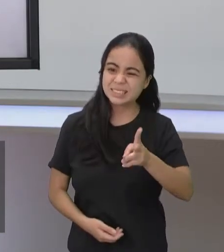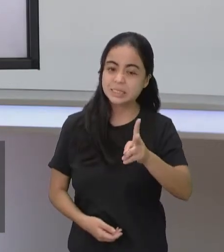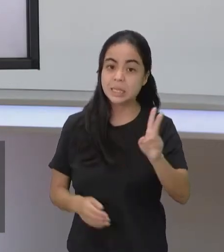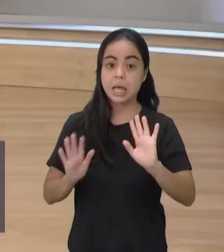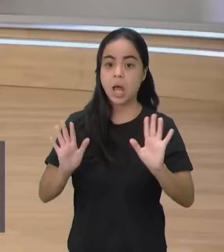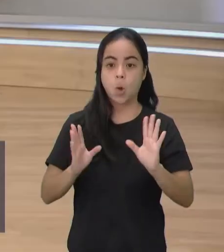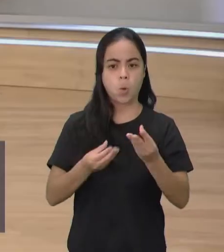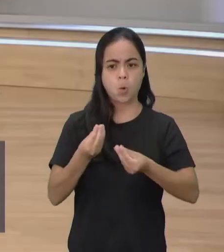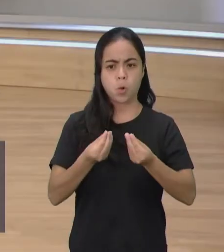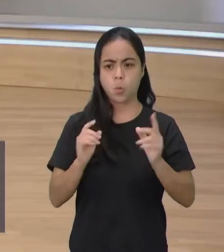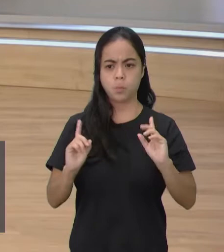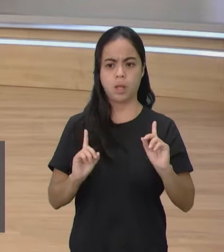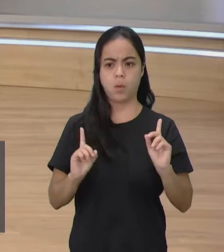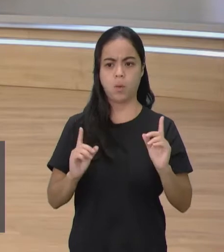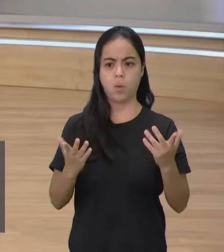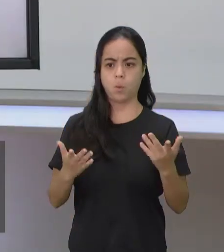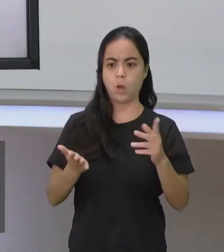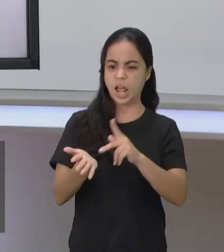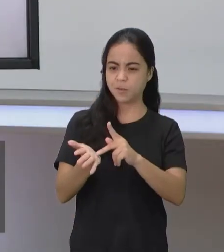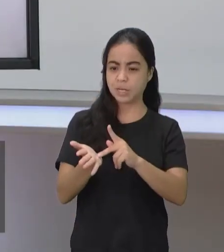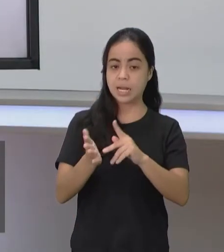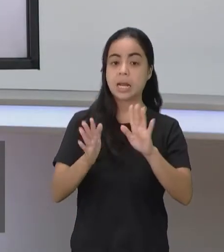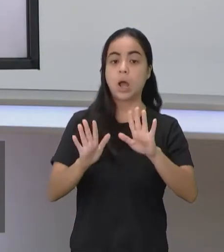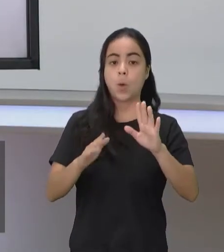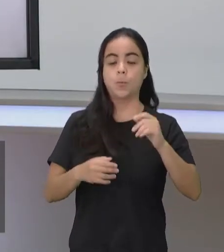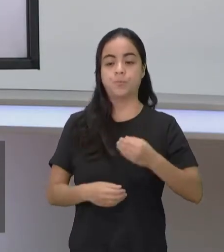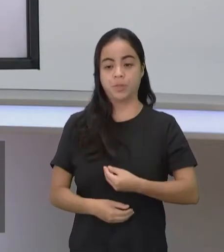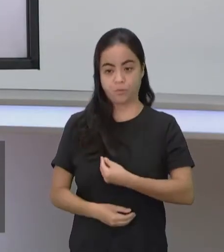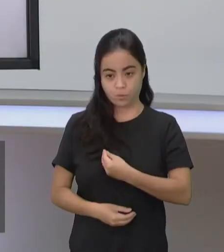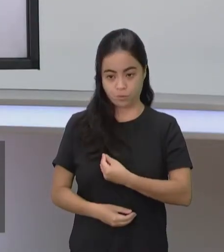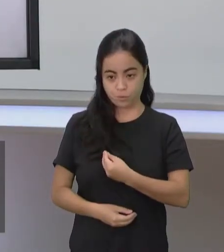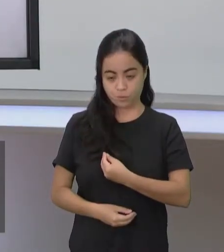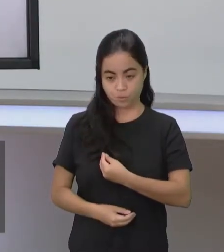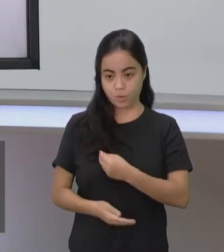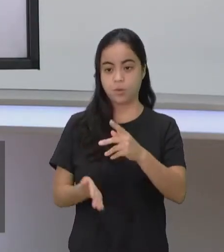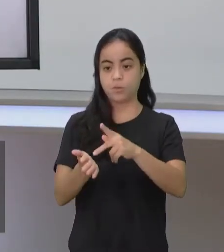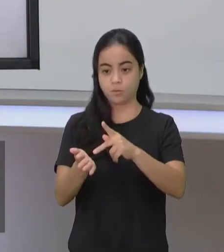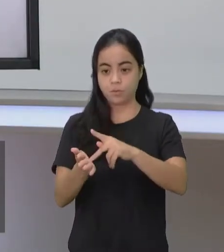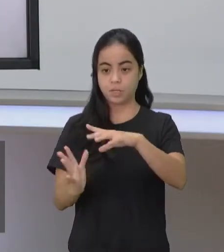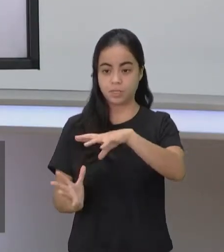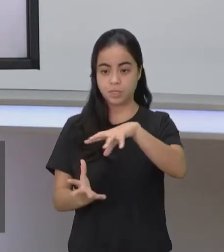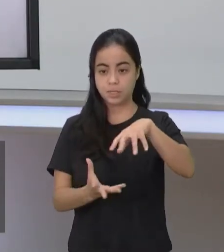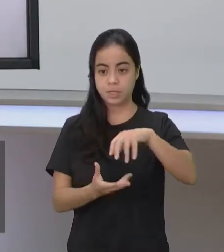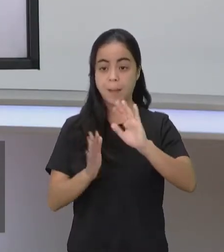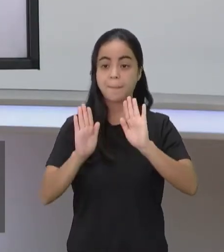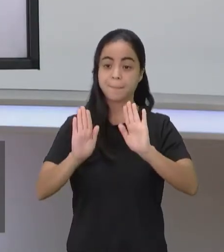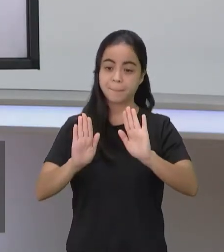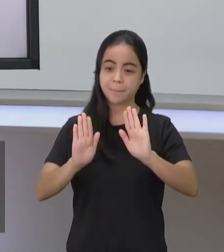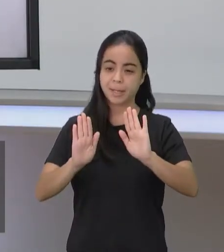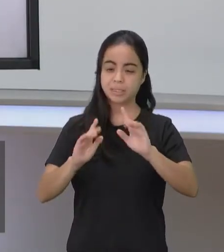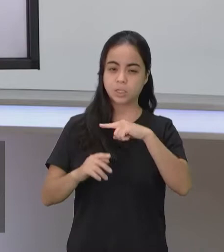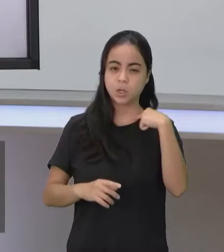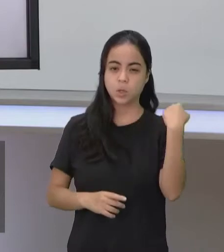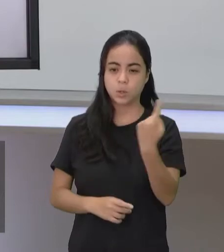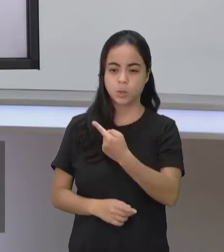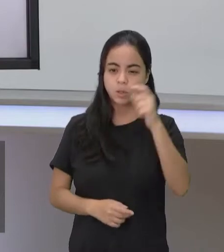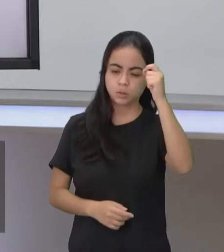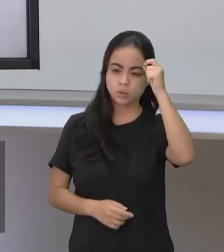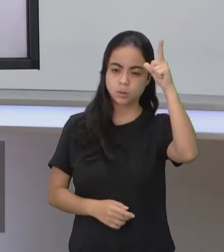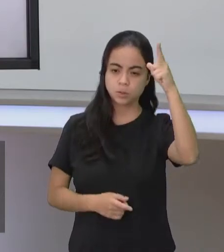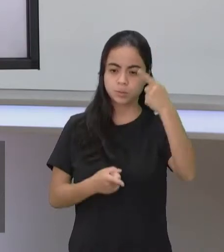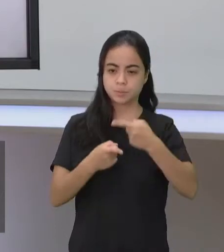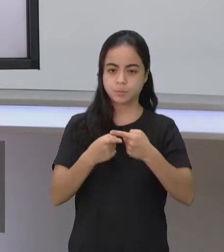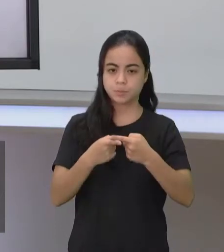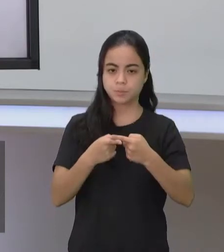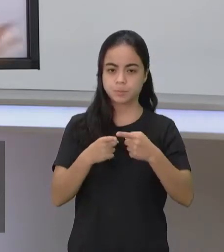vive no concreto? Oh, meu Deus! A gente vive, obviamente, no mundo concreto. Mas a questão de nós, seres humanos, com a nossa cultura, é que a